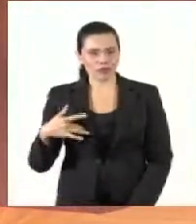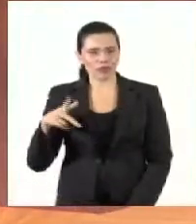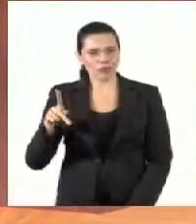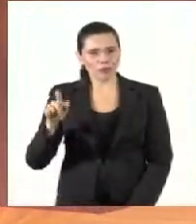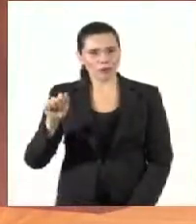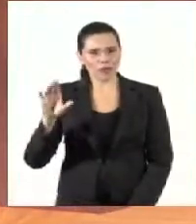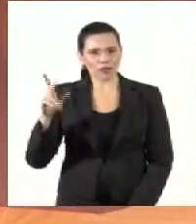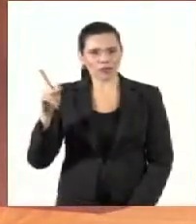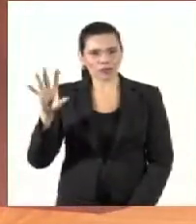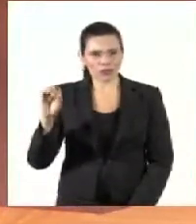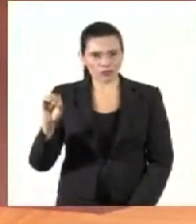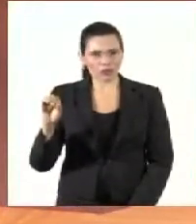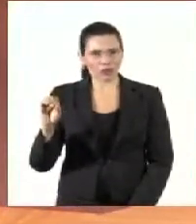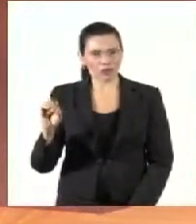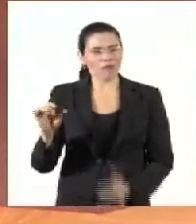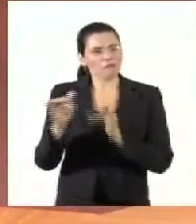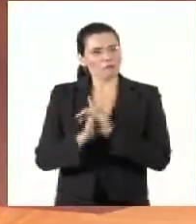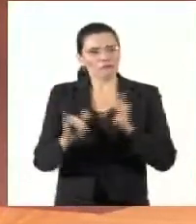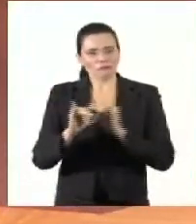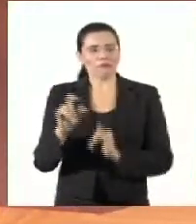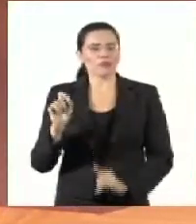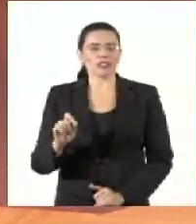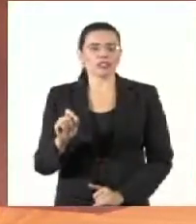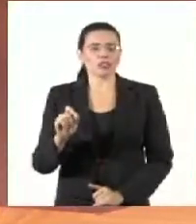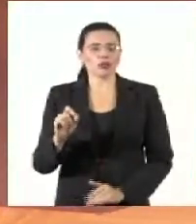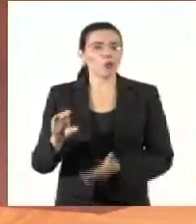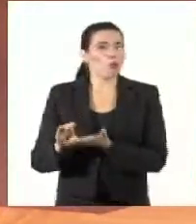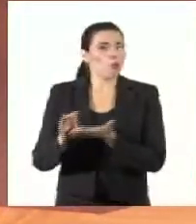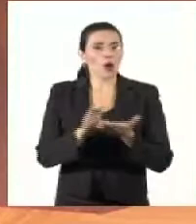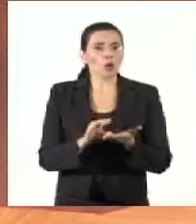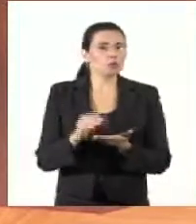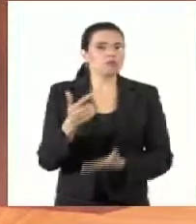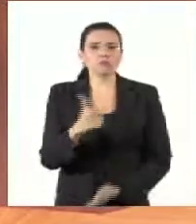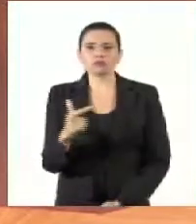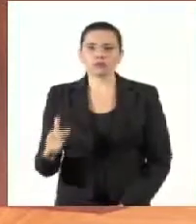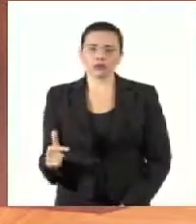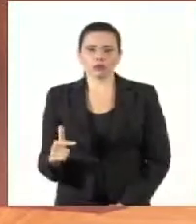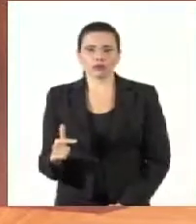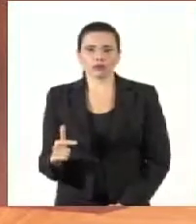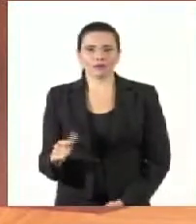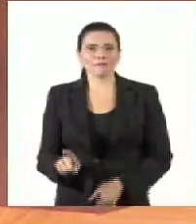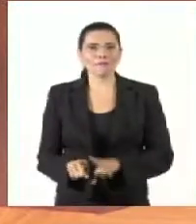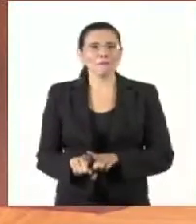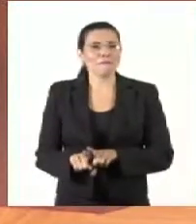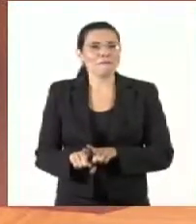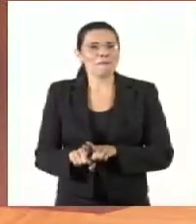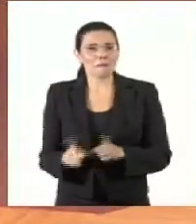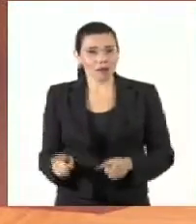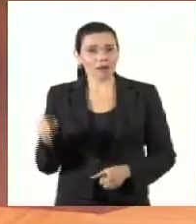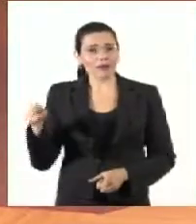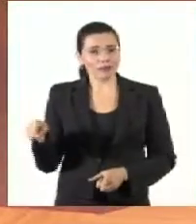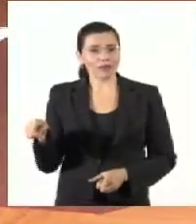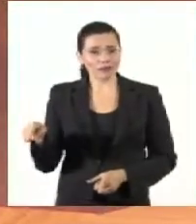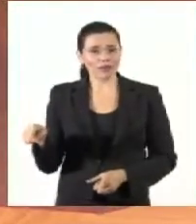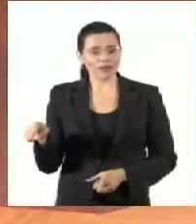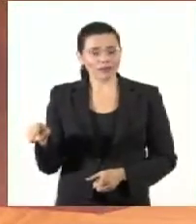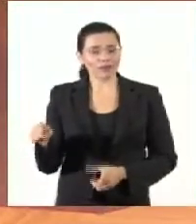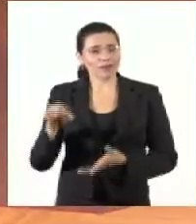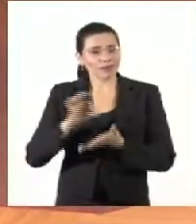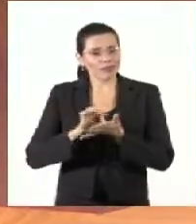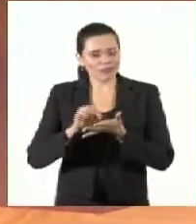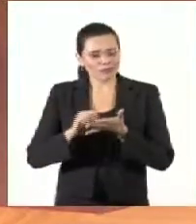mesmo assinou uma portaria só redefinindo os valores. É uma